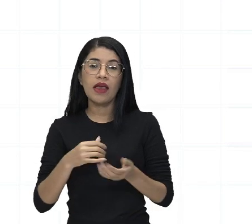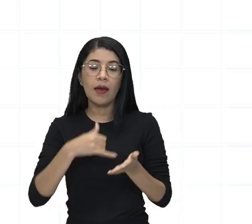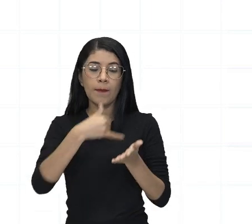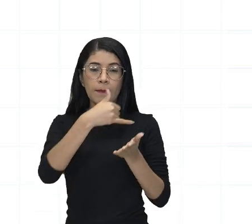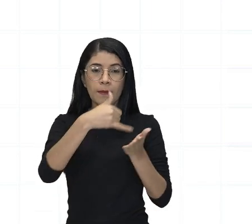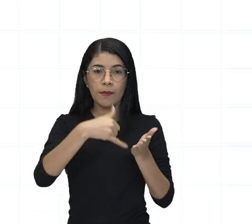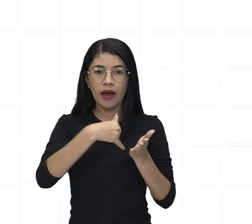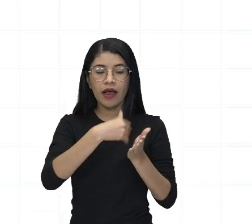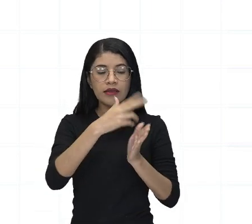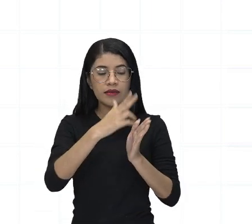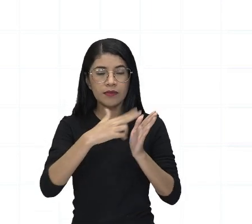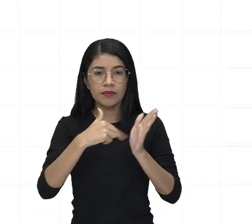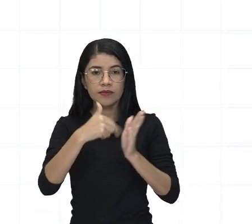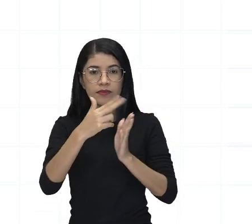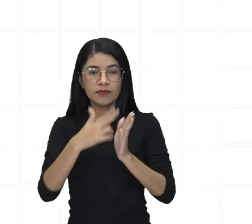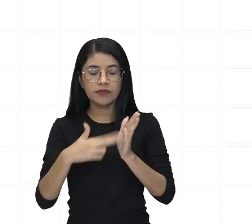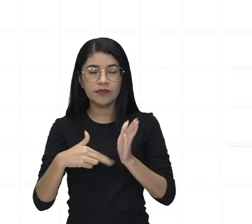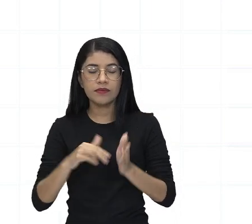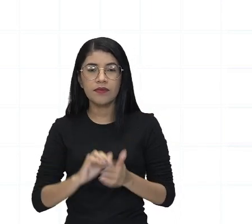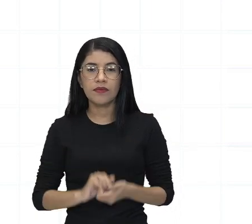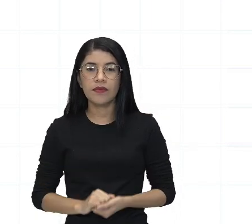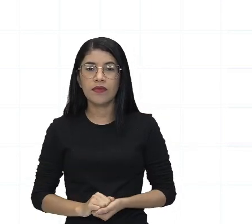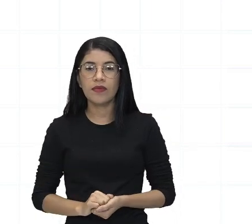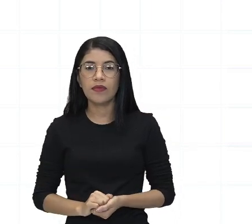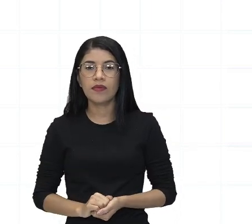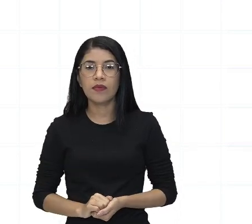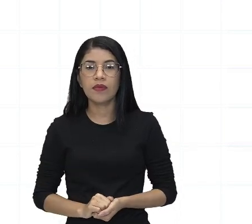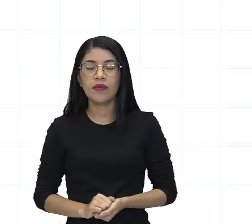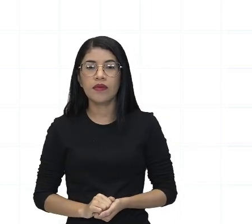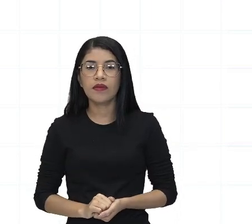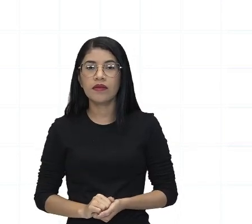sobre tela. Então,